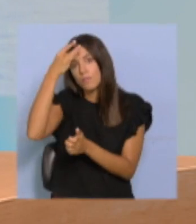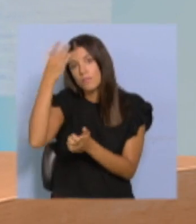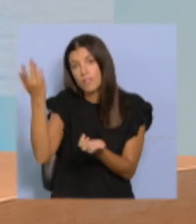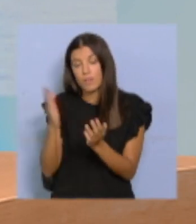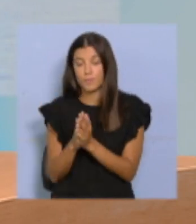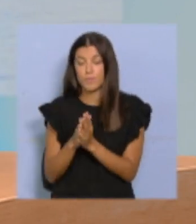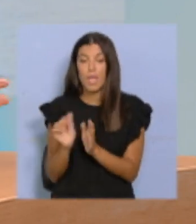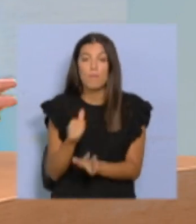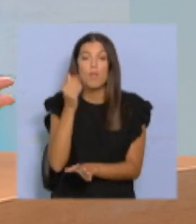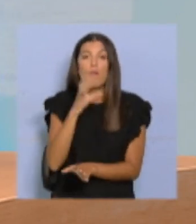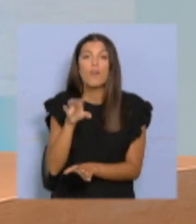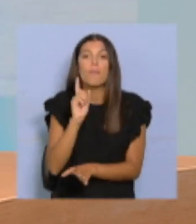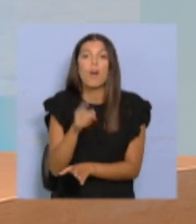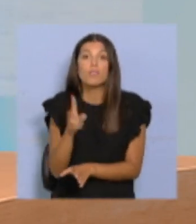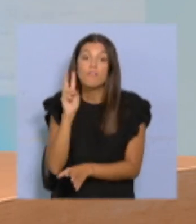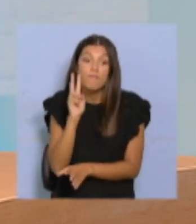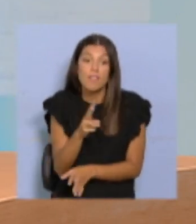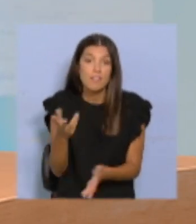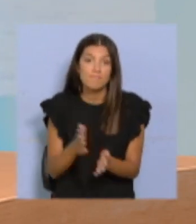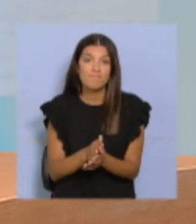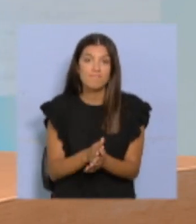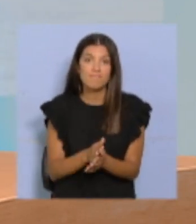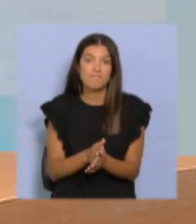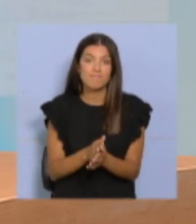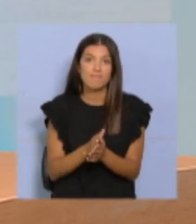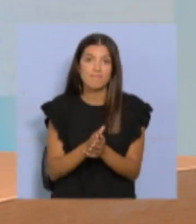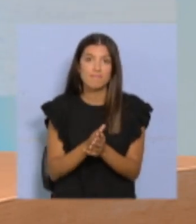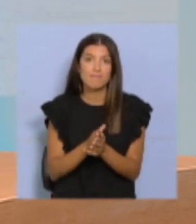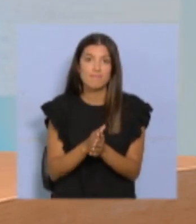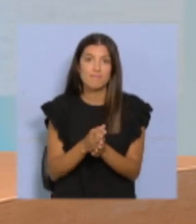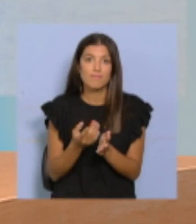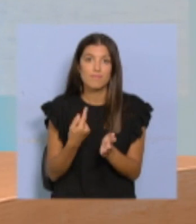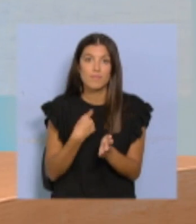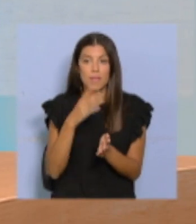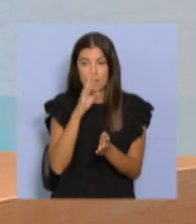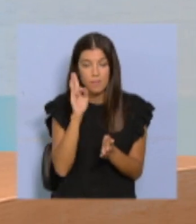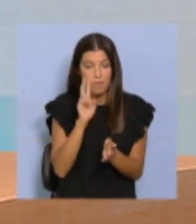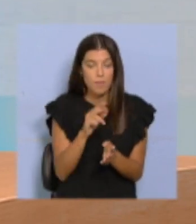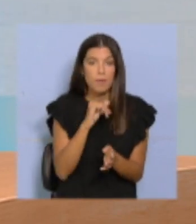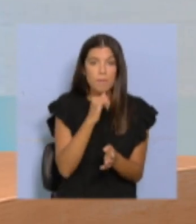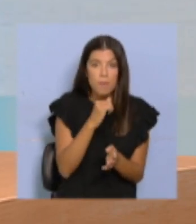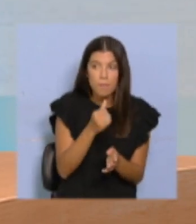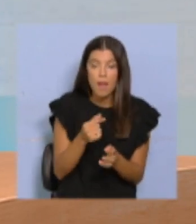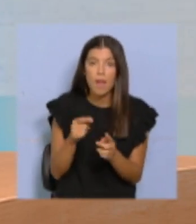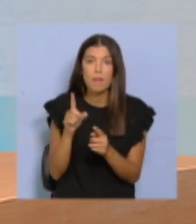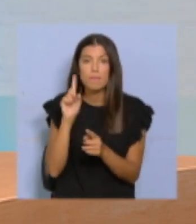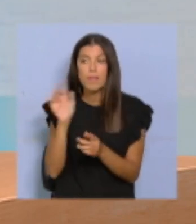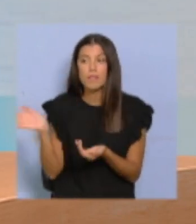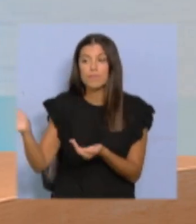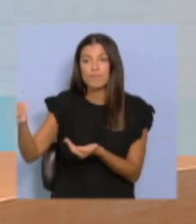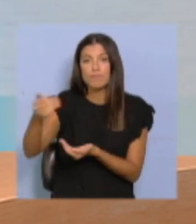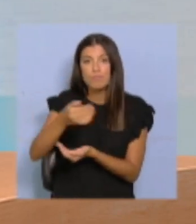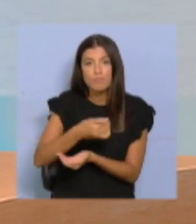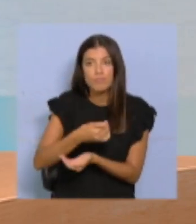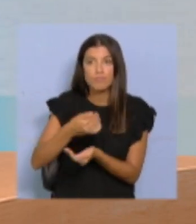E enquanto não vimos, temos que pegar nos factos e concluir a partir dos factos aquilo que pode